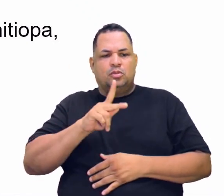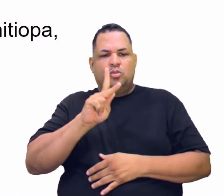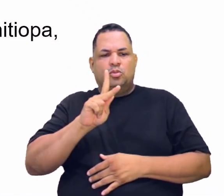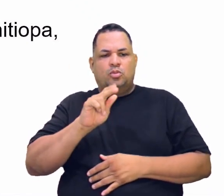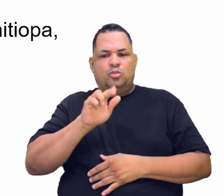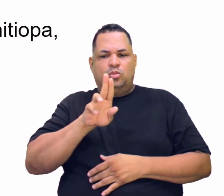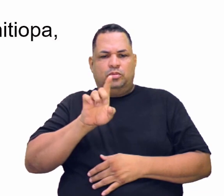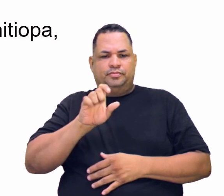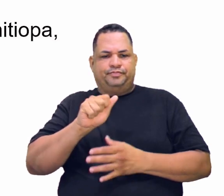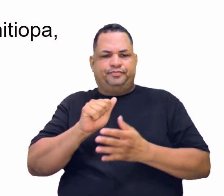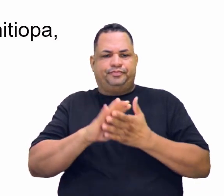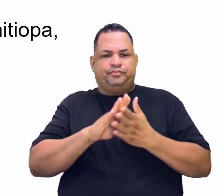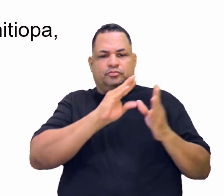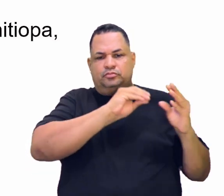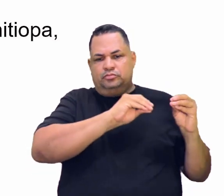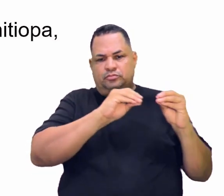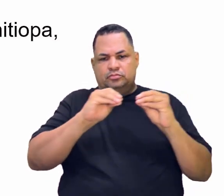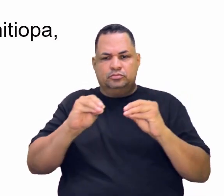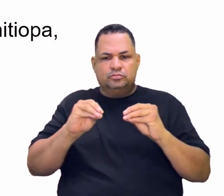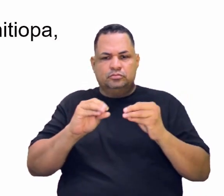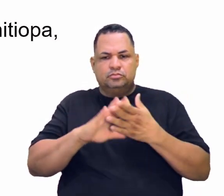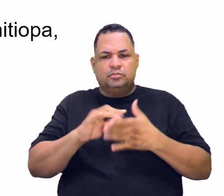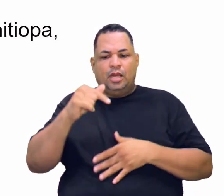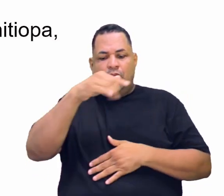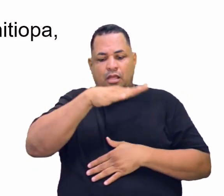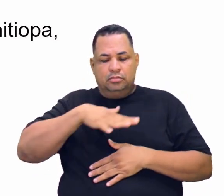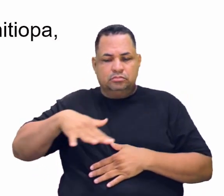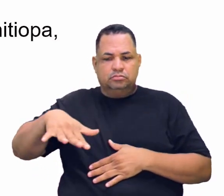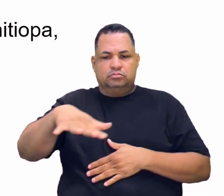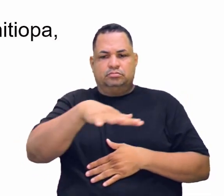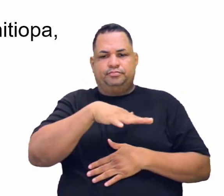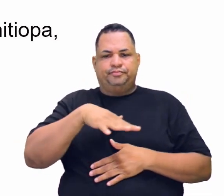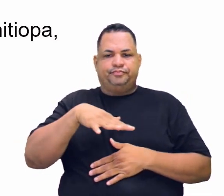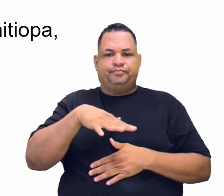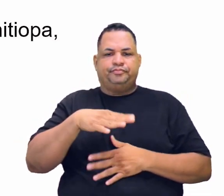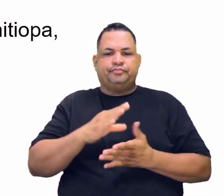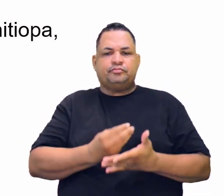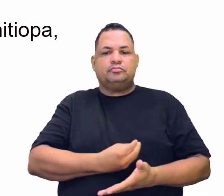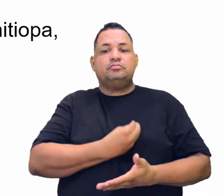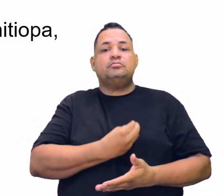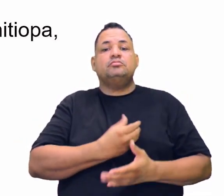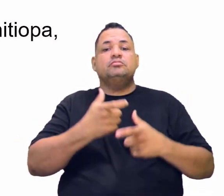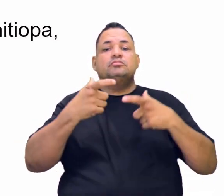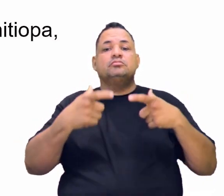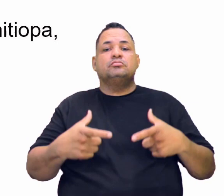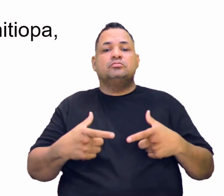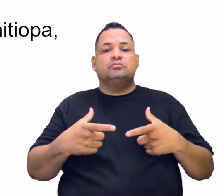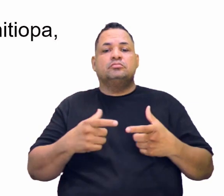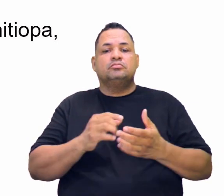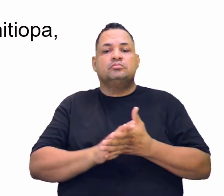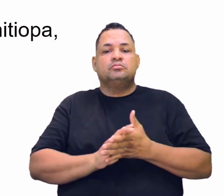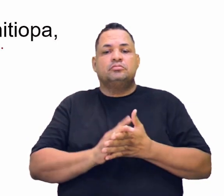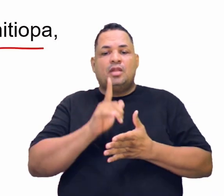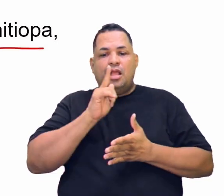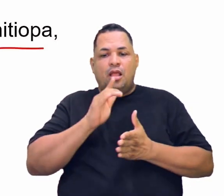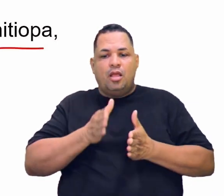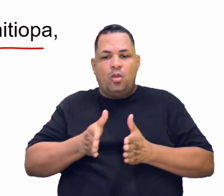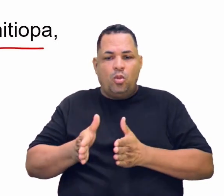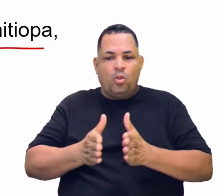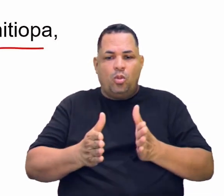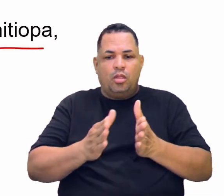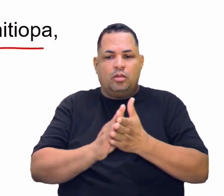Texapacura, eles migraram para a nossa região. Eles viviam, sabe aonde? Lá no